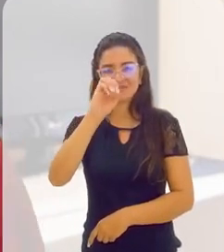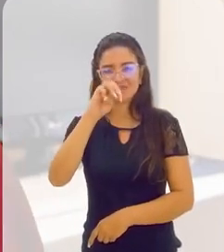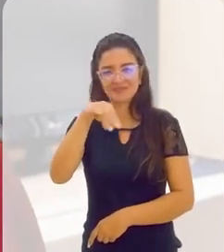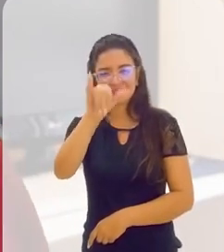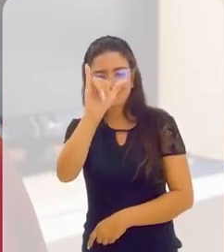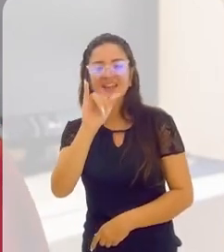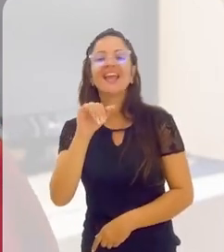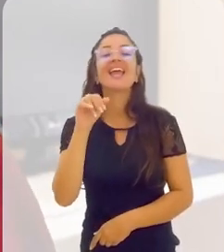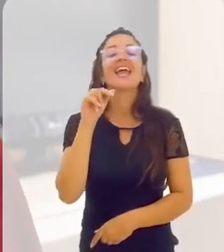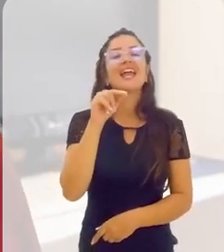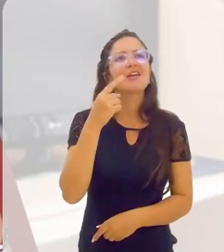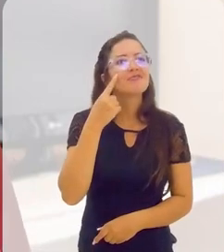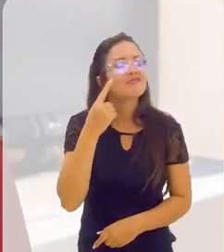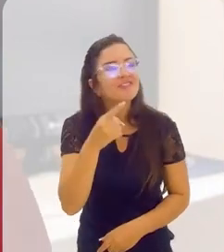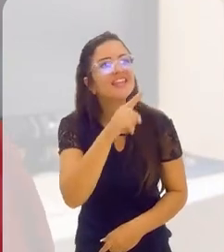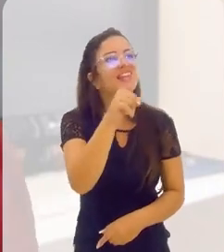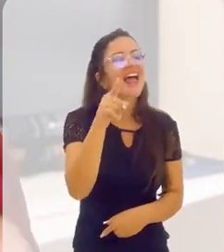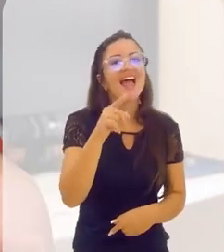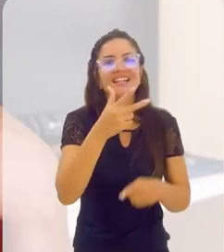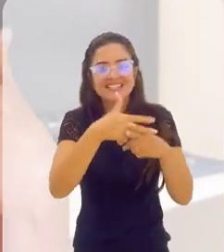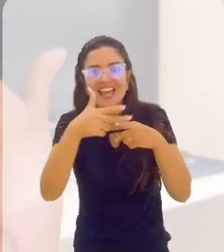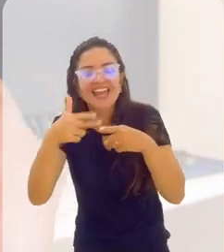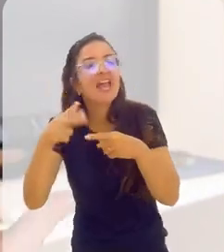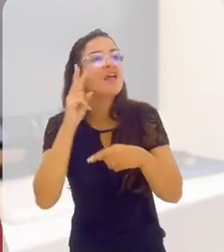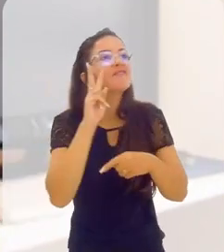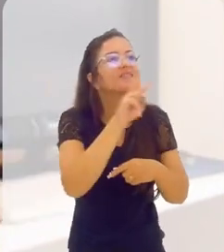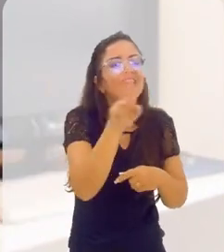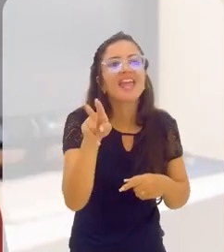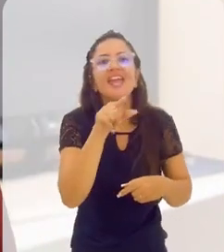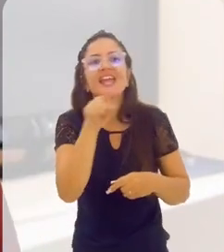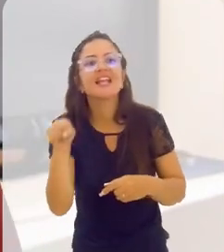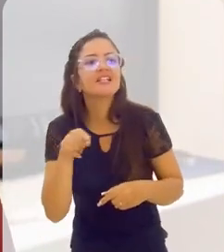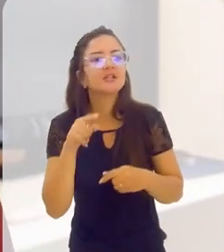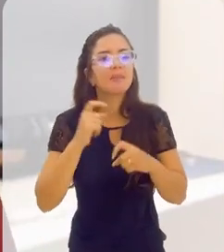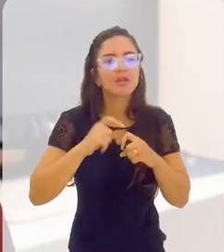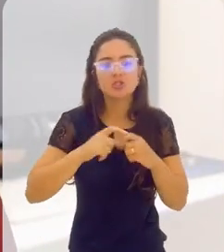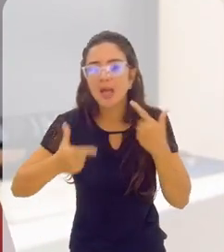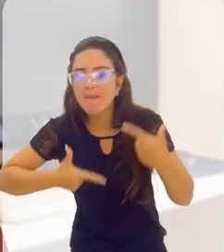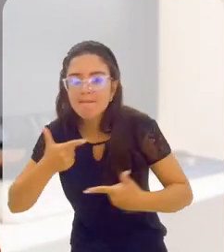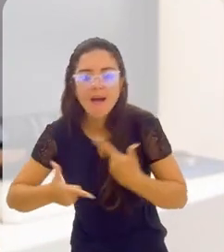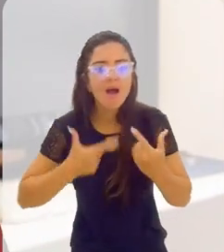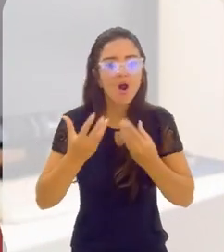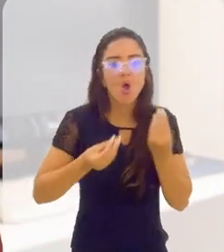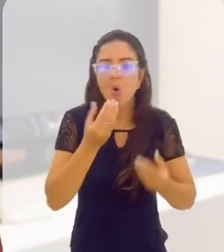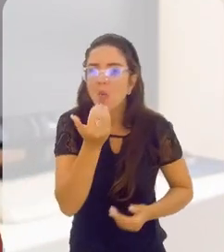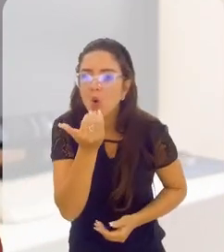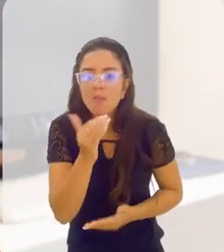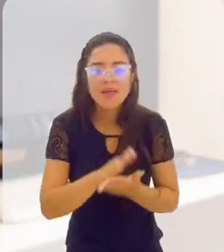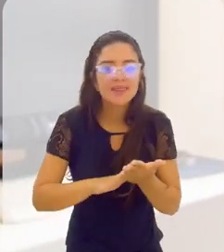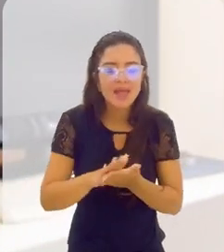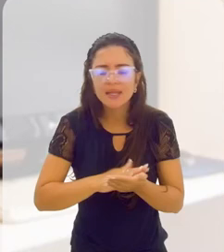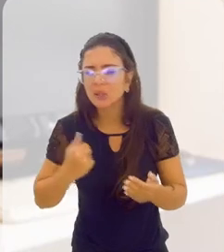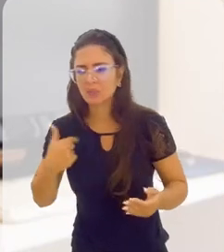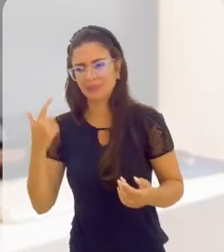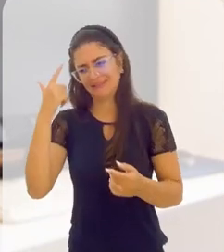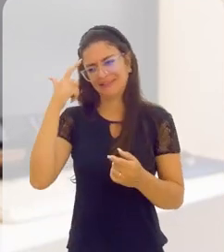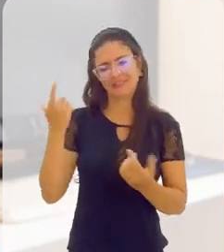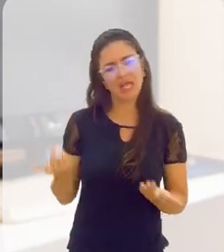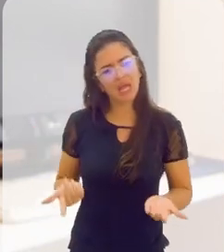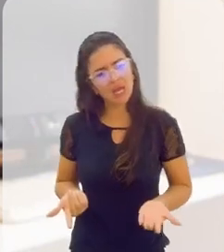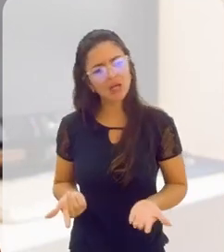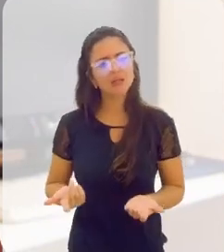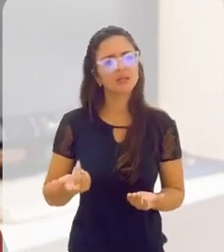dedicação daqueles caras na residência e os caras não comem eu fiquei perguntando será que é isso mesmo